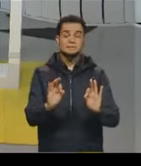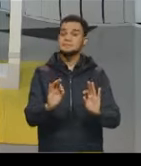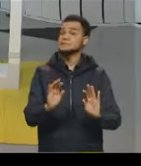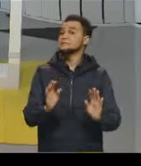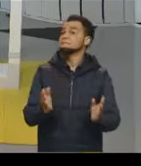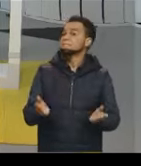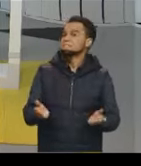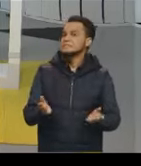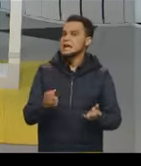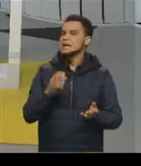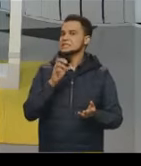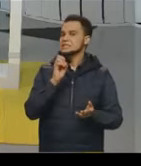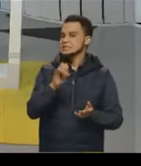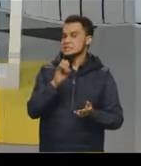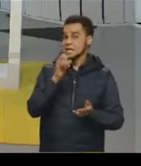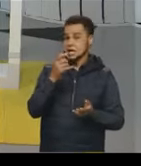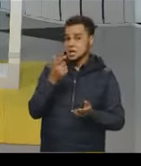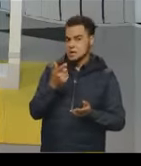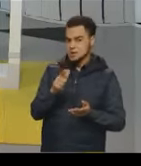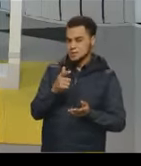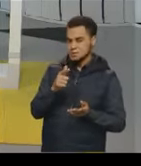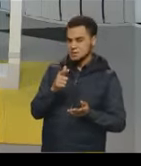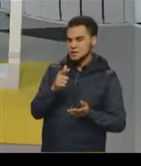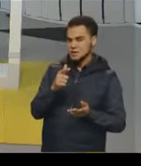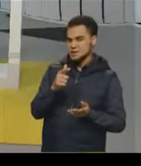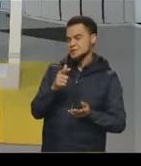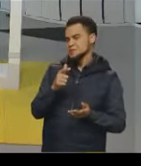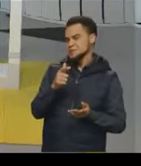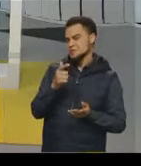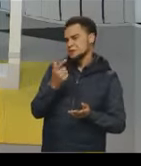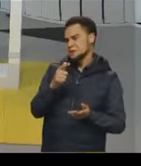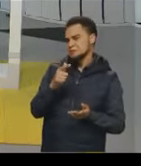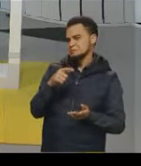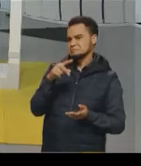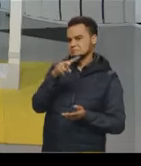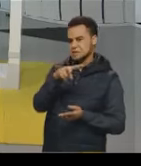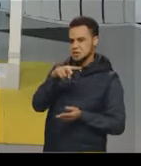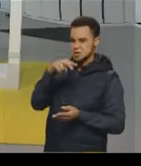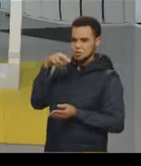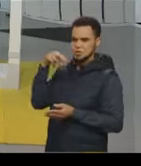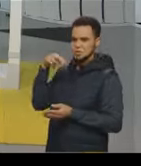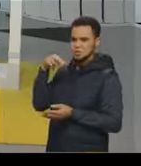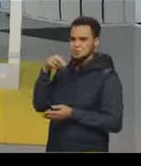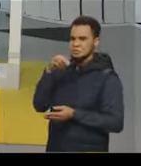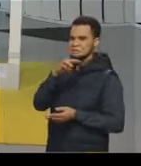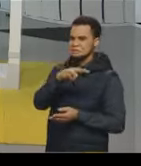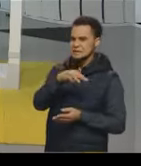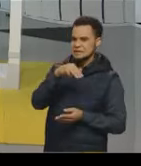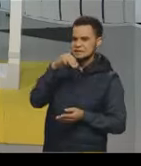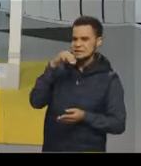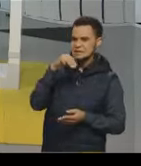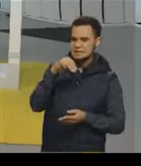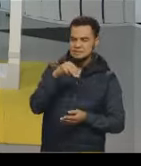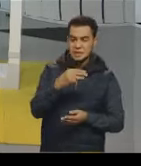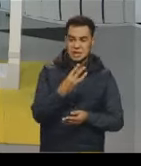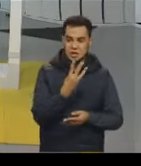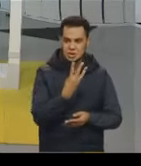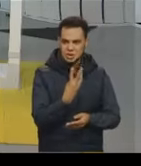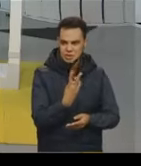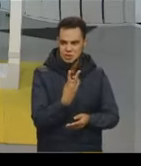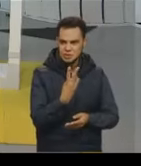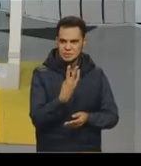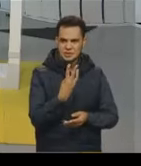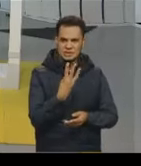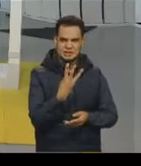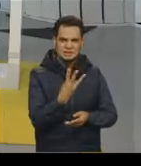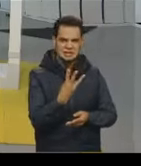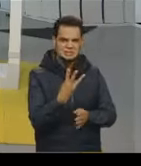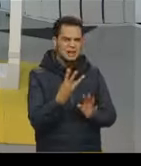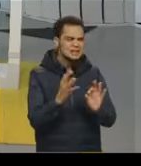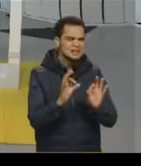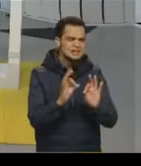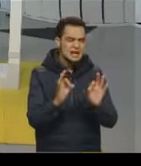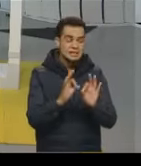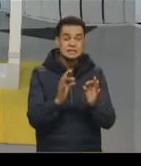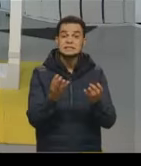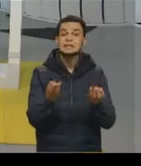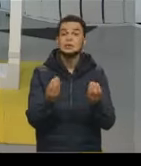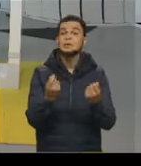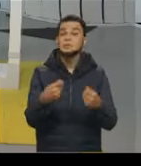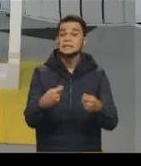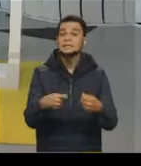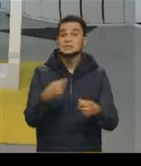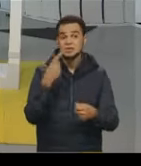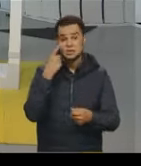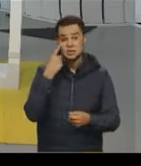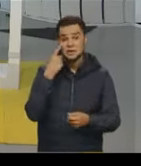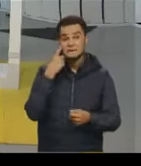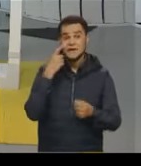tenho uma ramificação, eu não tenho dupla ligação nem tripla. Então, o que eu preciso fazer? Eu preciso verificar onde a